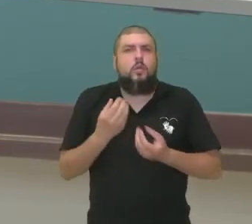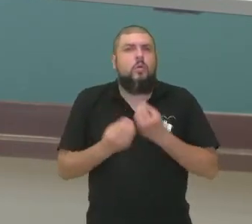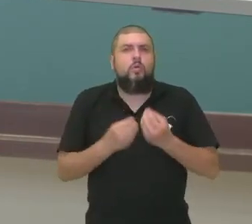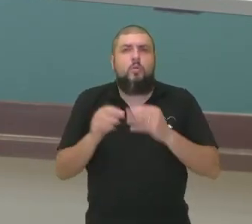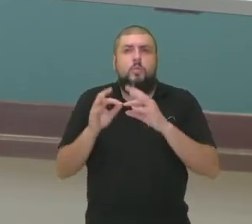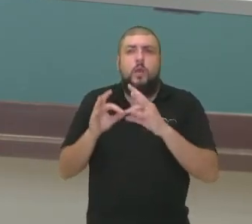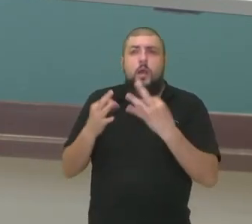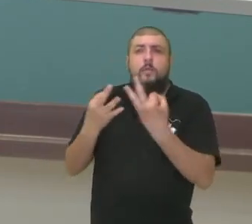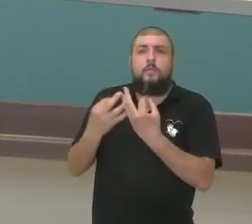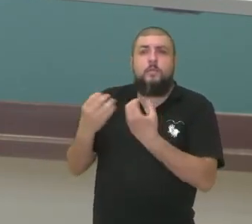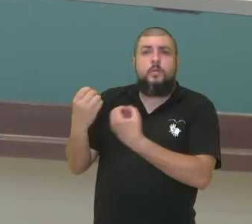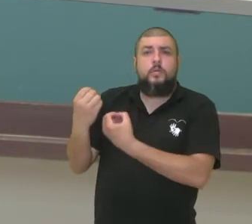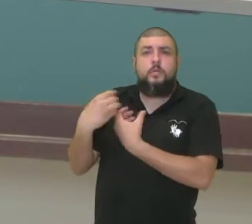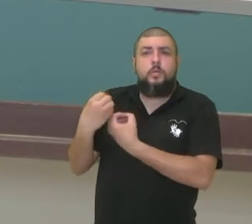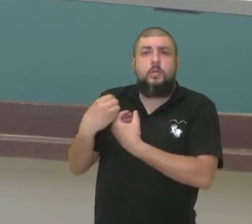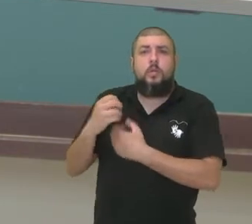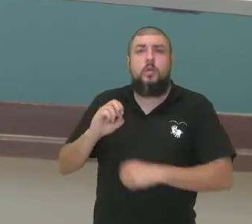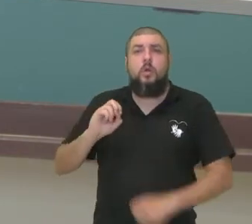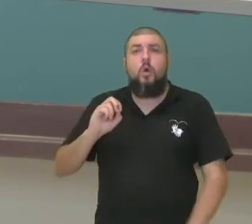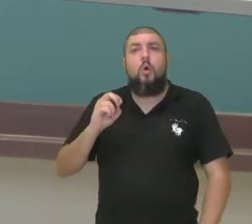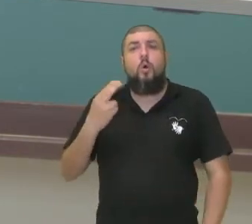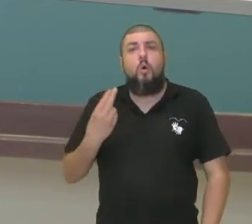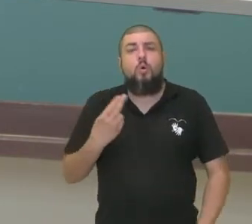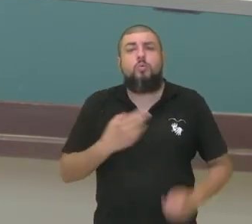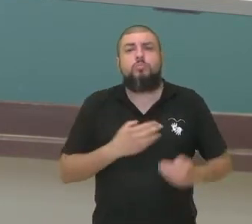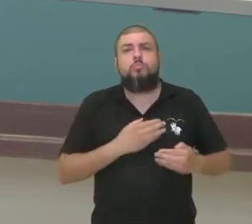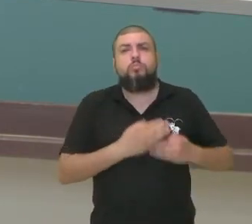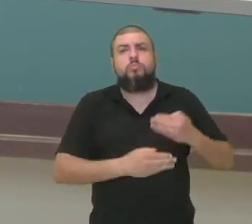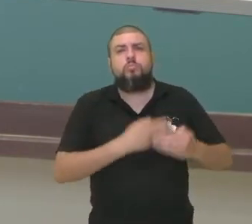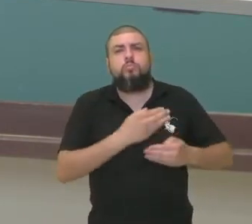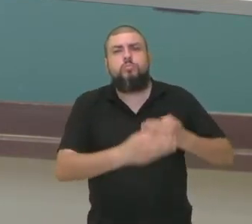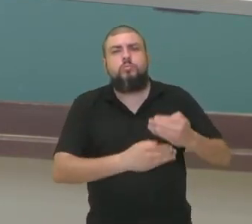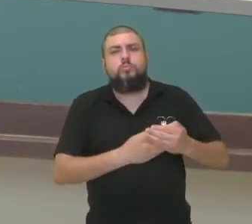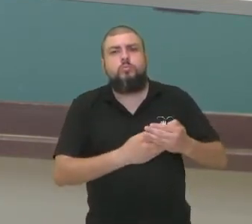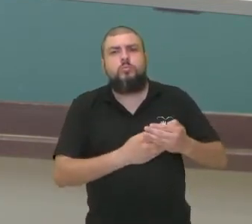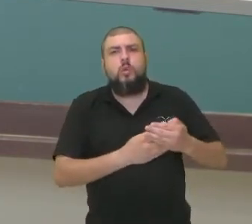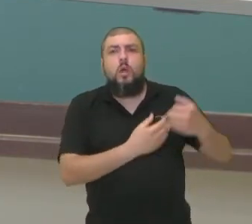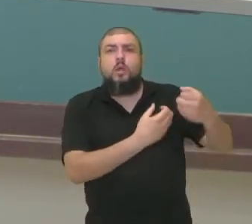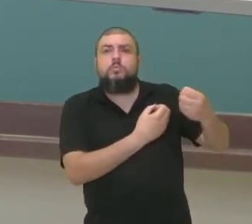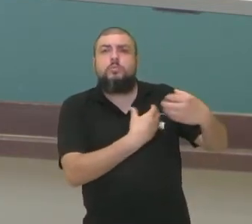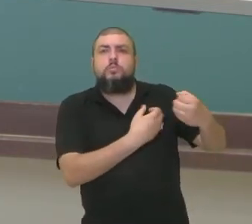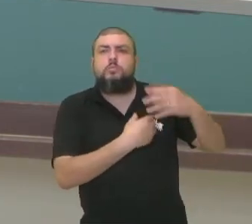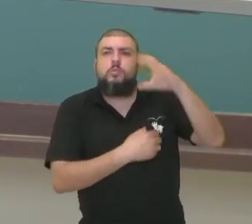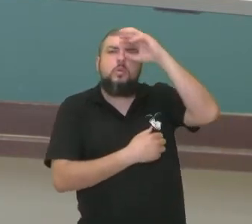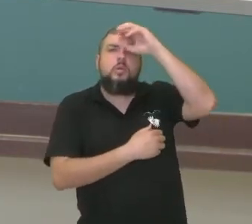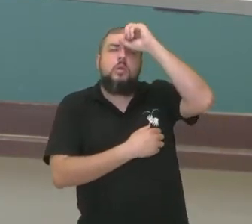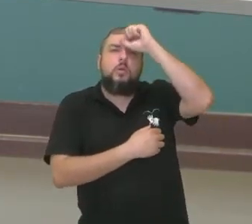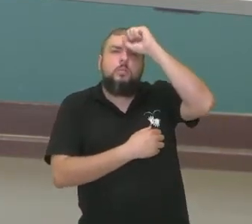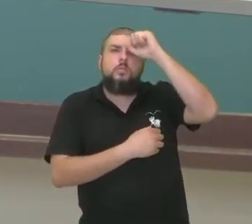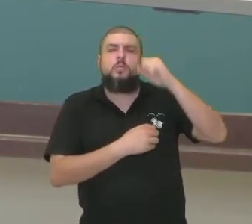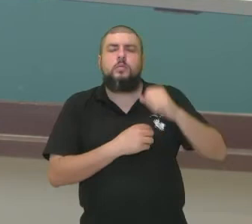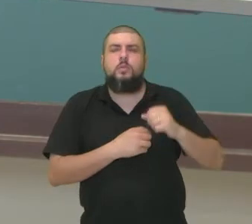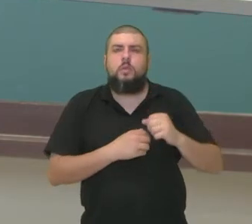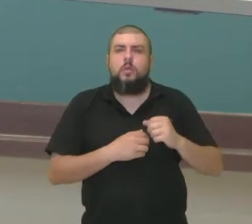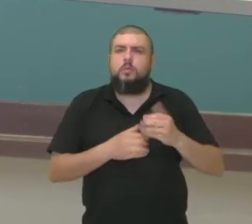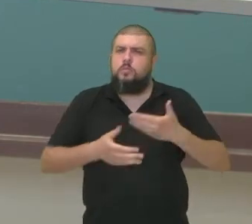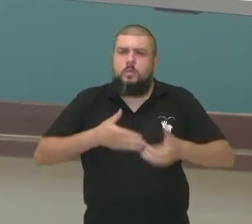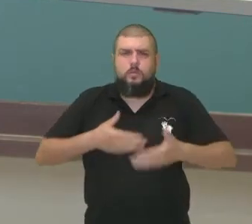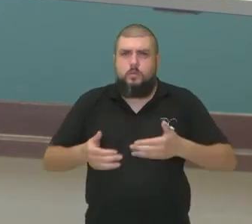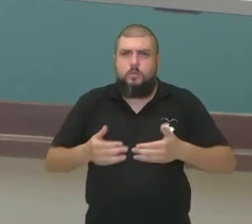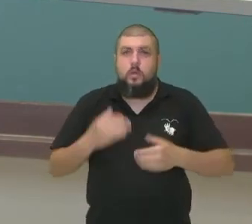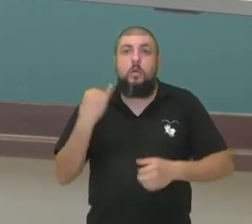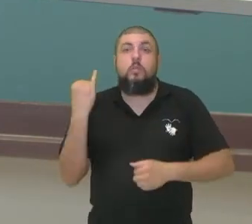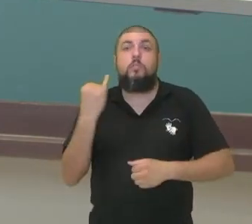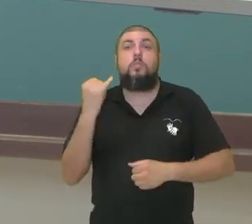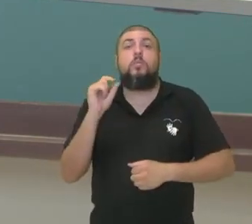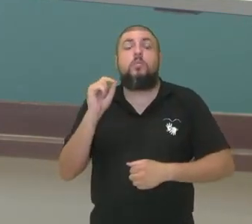com o tempo, passamos a crer, seja na religião da família, seja na religião que nós adotamos. O importante é conhecer